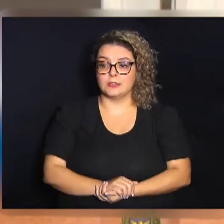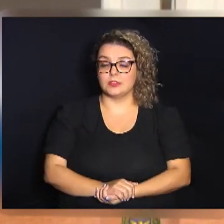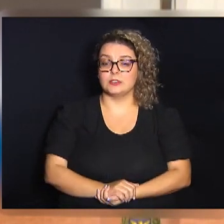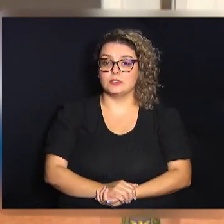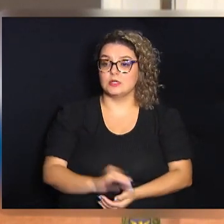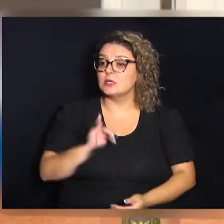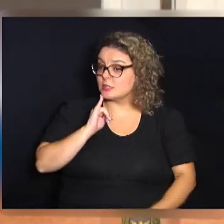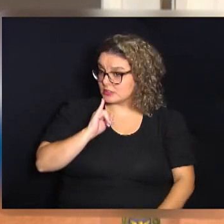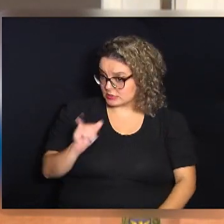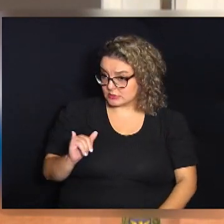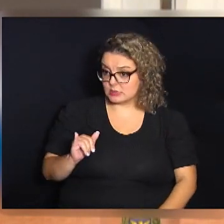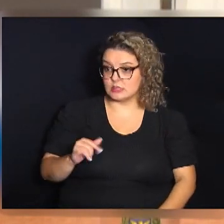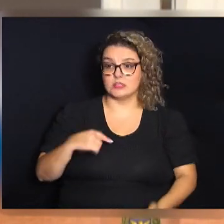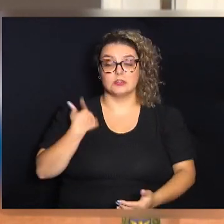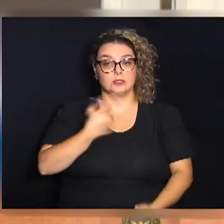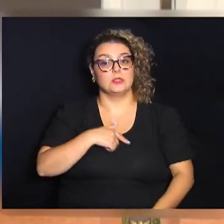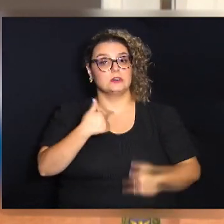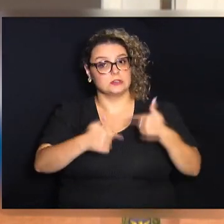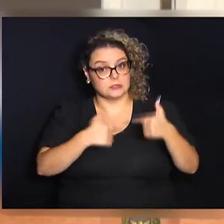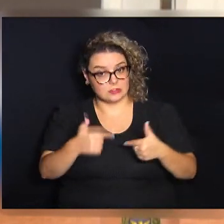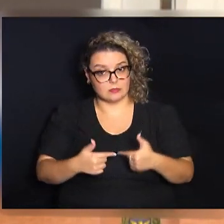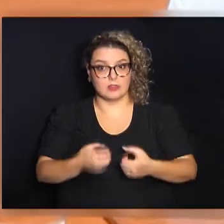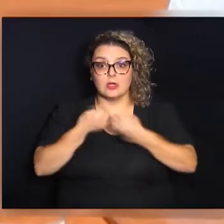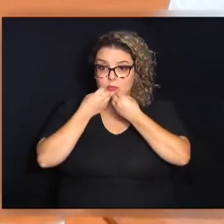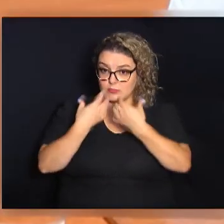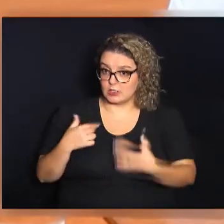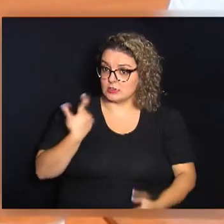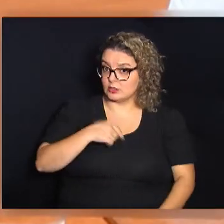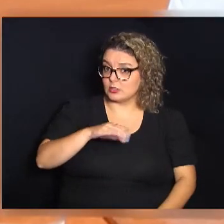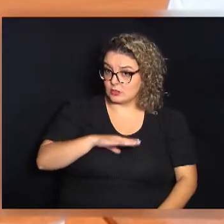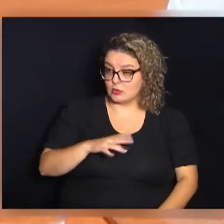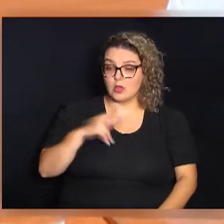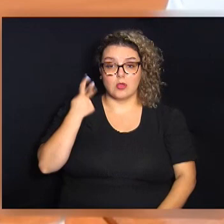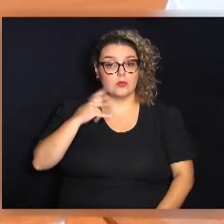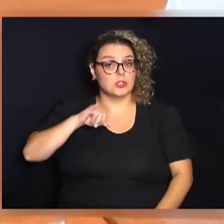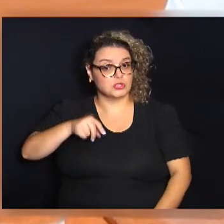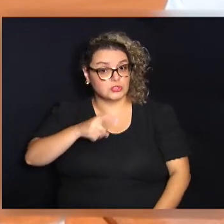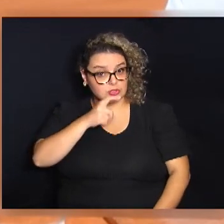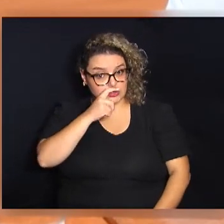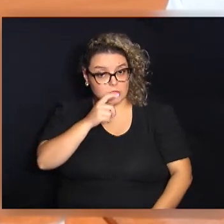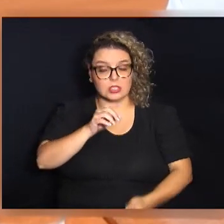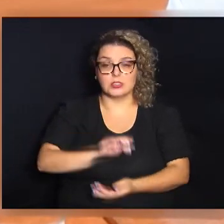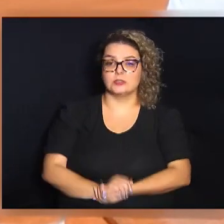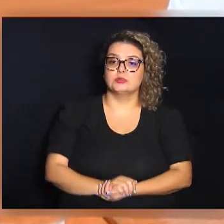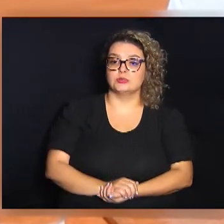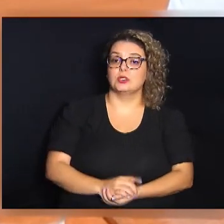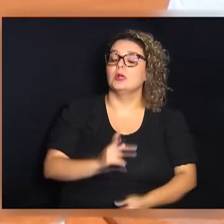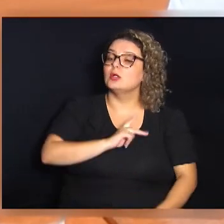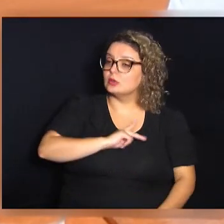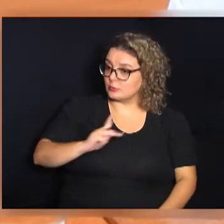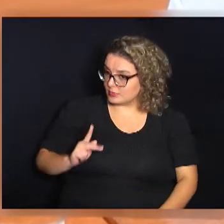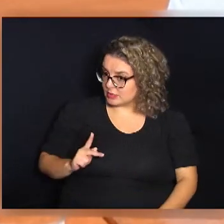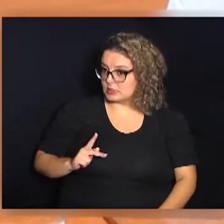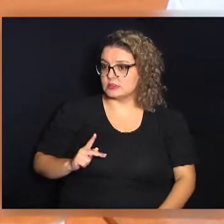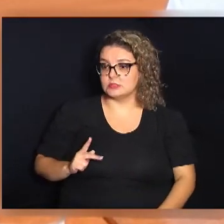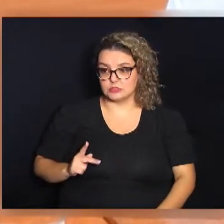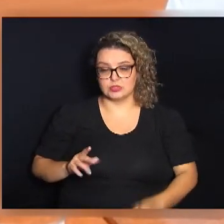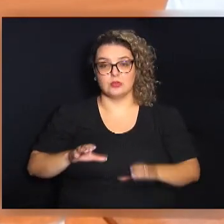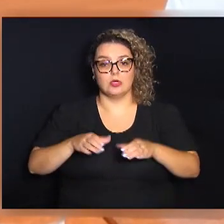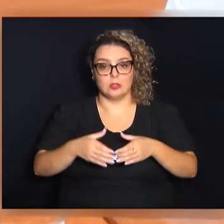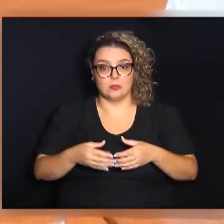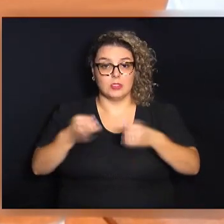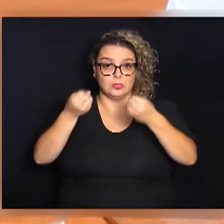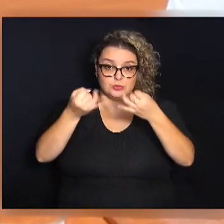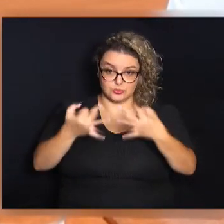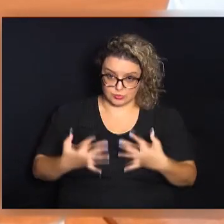dizer que nós estamos sempre trabalhando para o bem da nossa cidade. O vereador Jorge Schneider, que presidiu a comissão, explicou